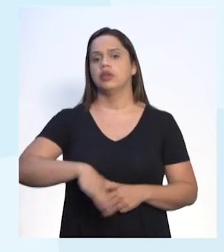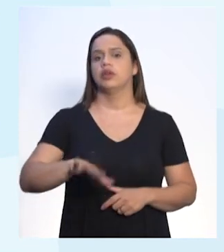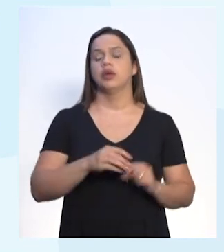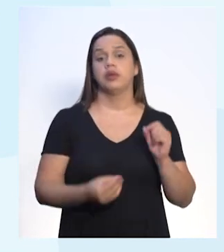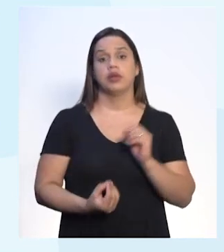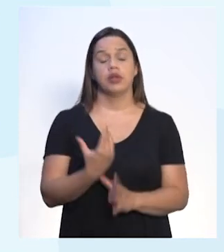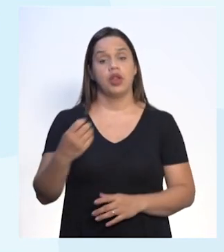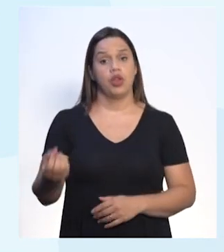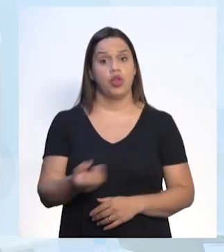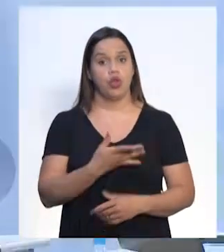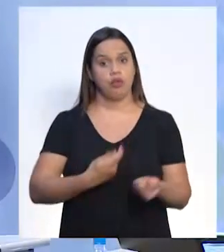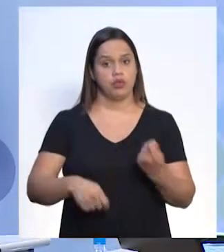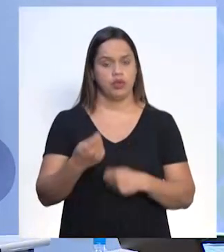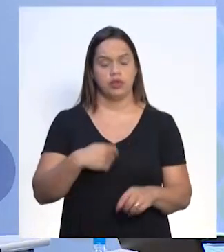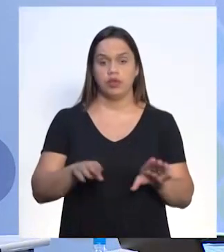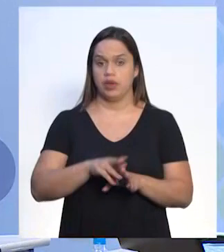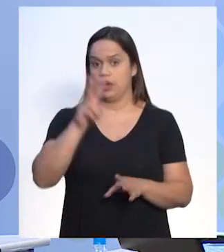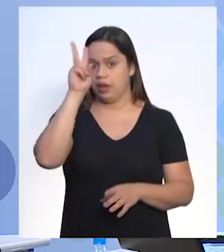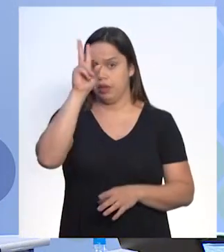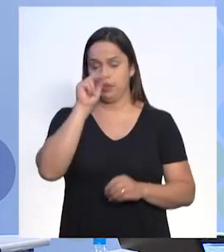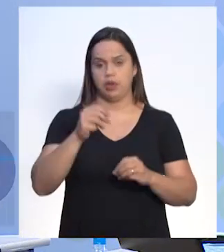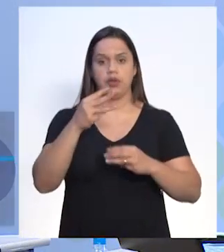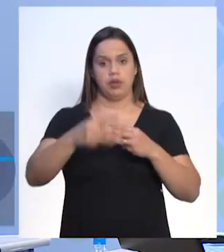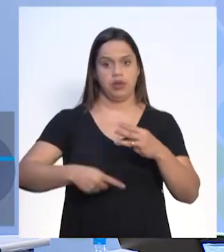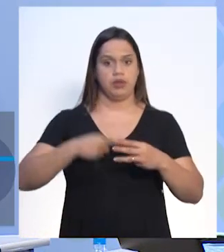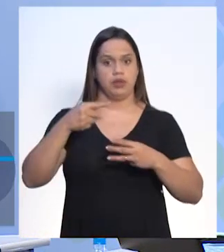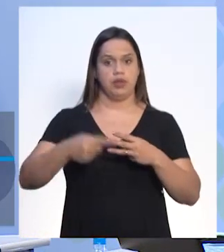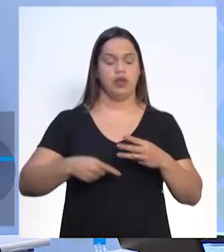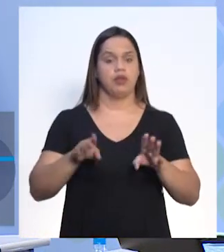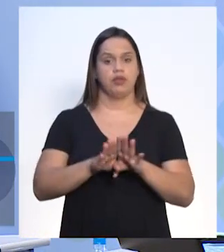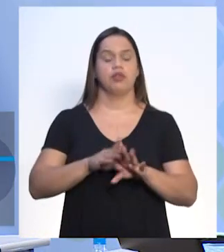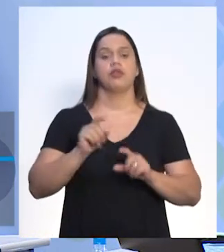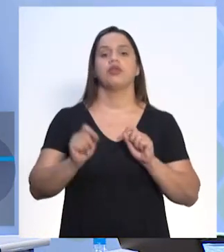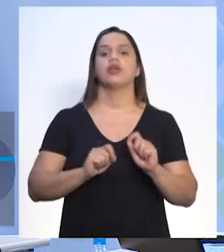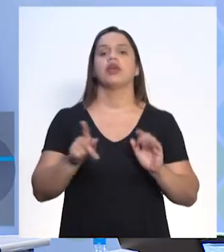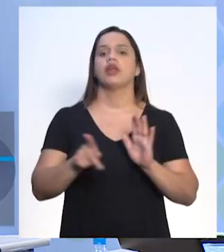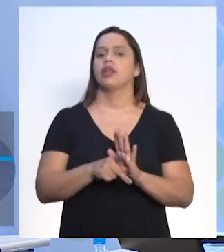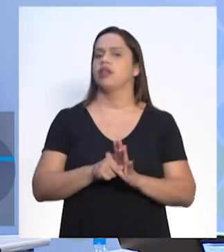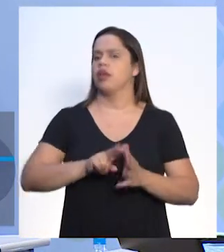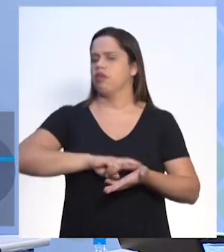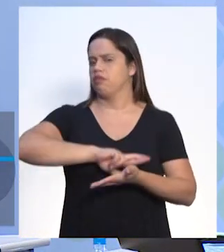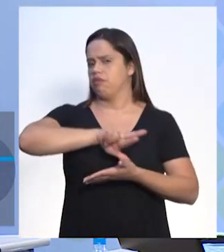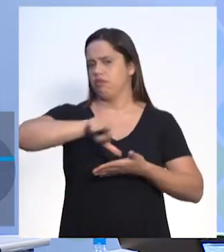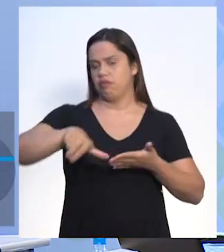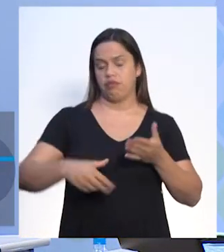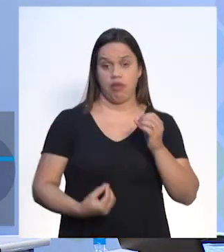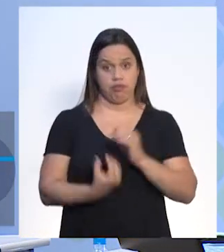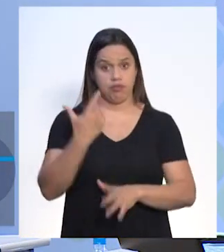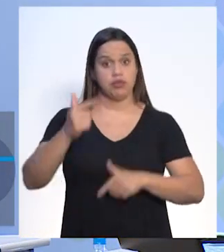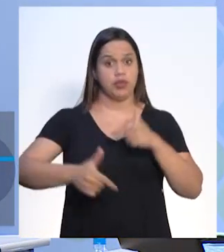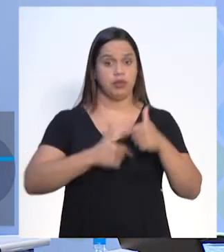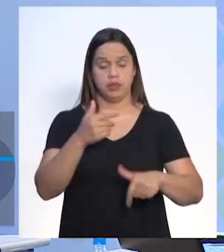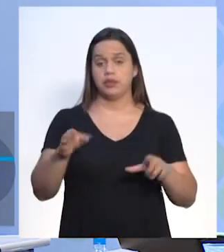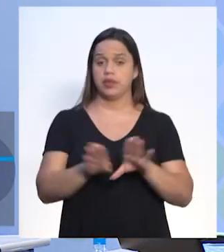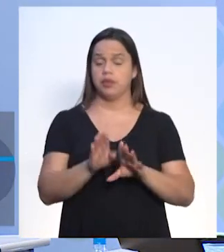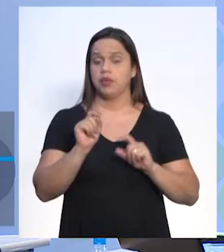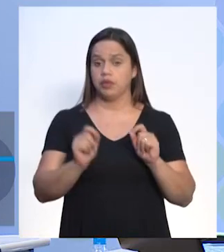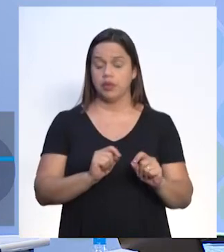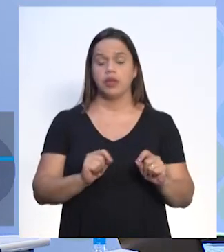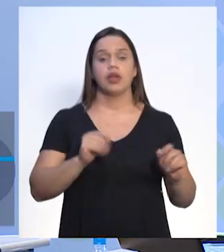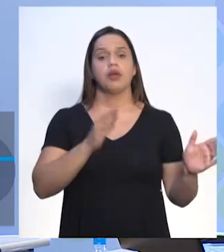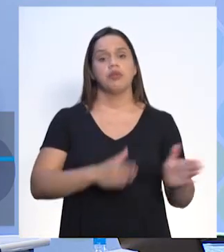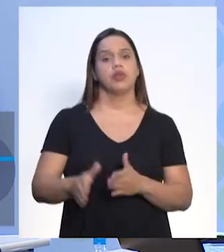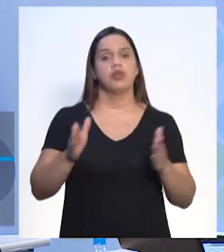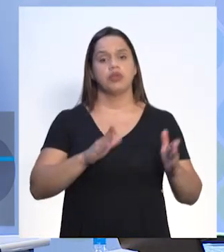negócios, né? Lembrando que essa reciclagem, ela gera milhares de empregos, né? E gera produtos que a gente não tem